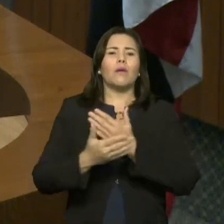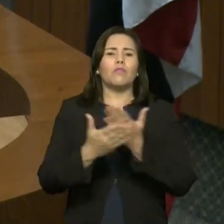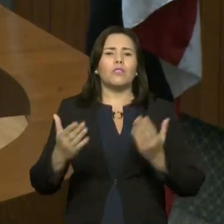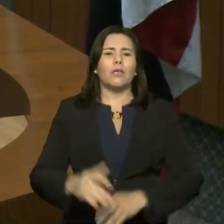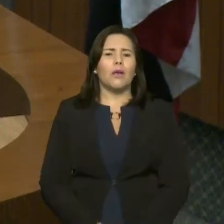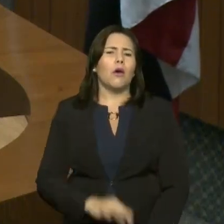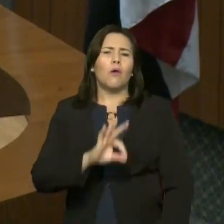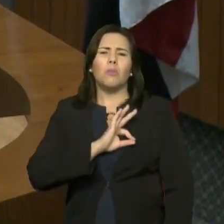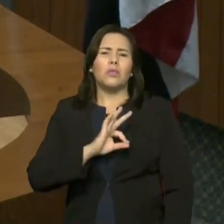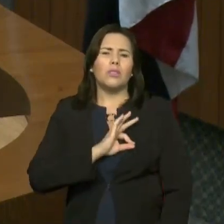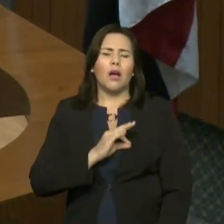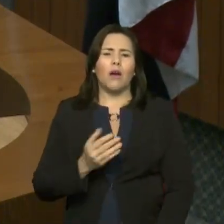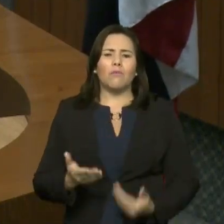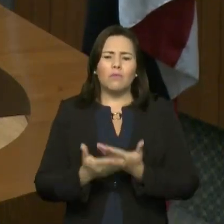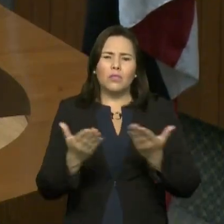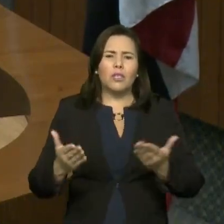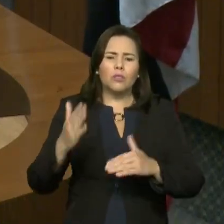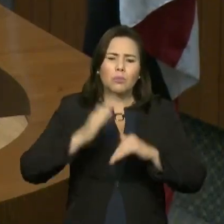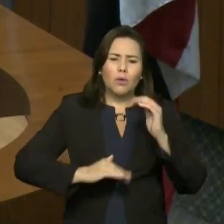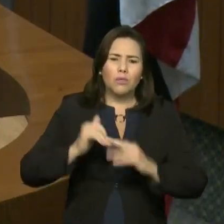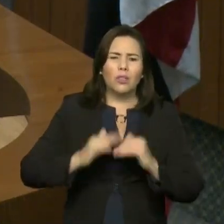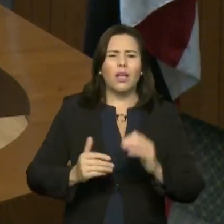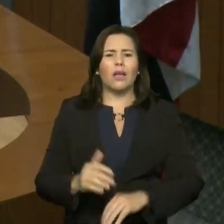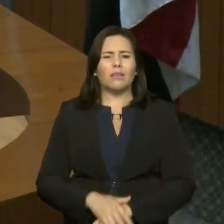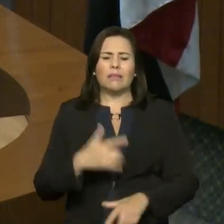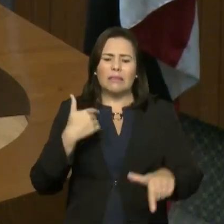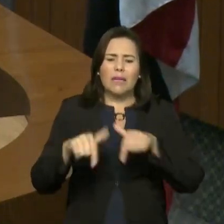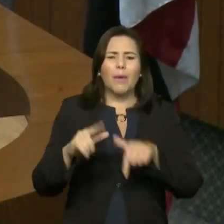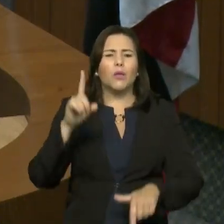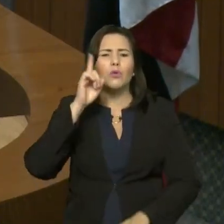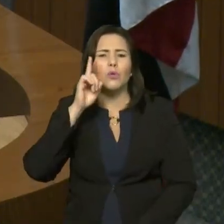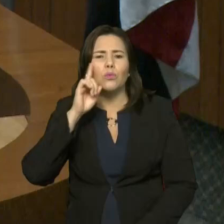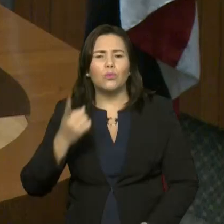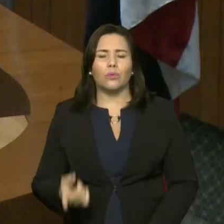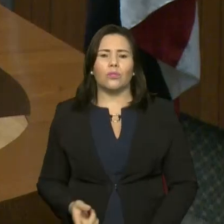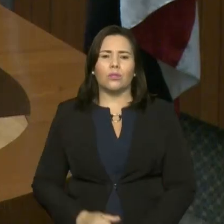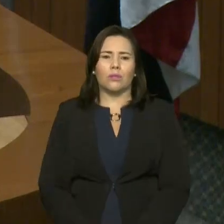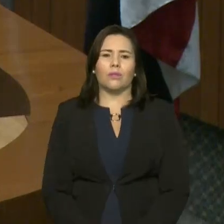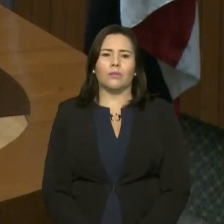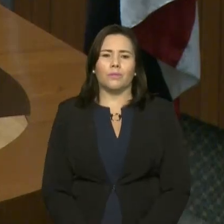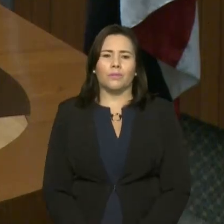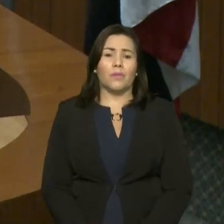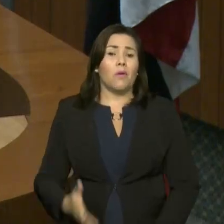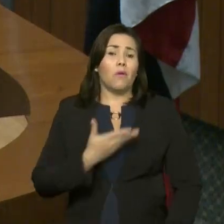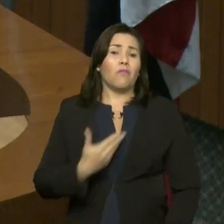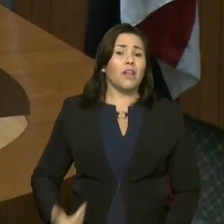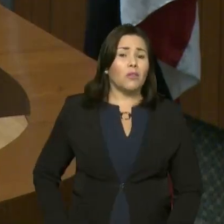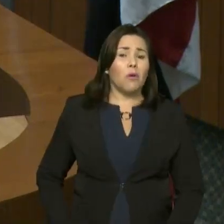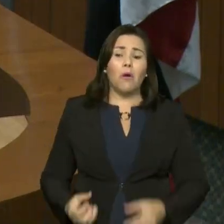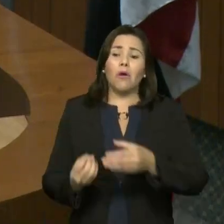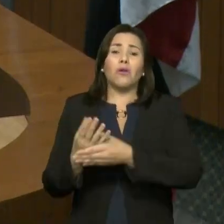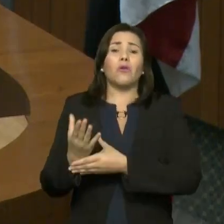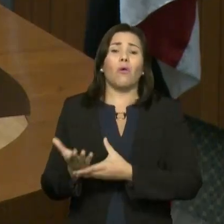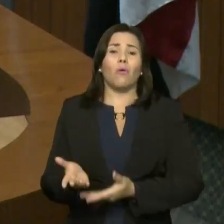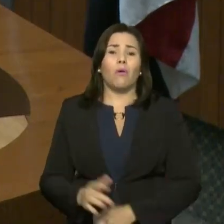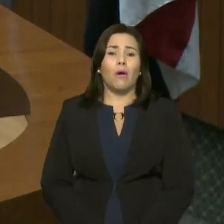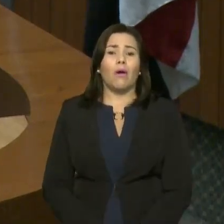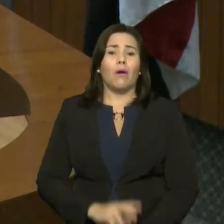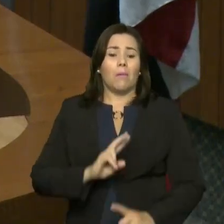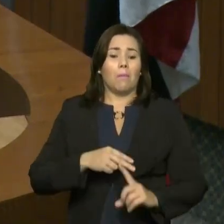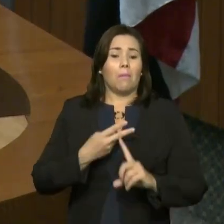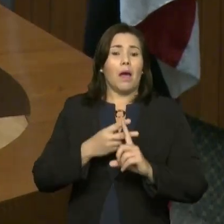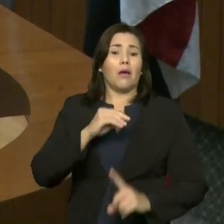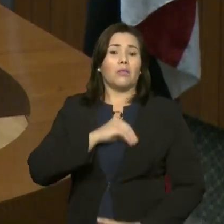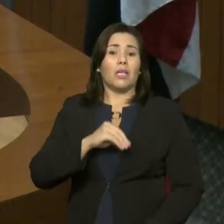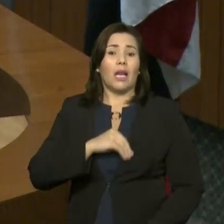policial militar que está aí de forma dedicada, se expondo a cada dia, o governador do estado criou uma gratificação, mas